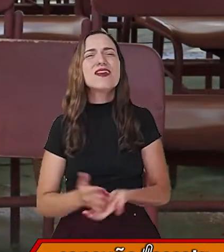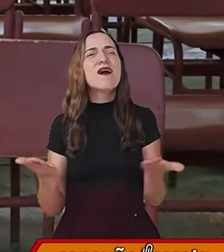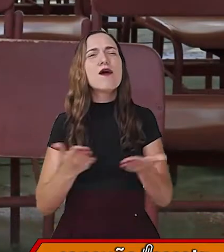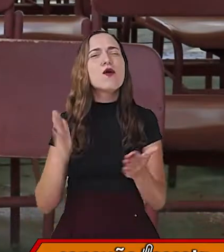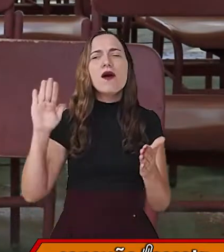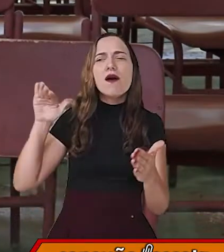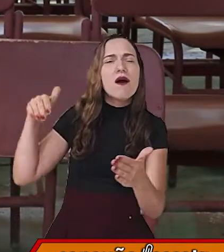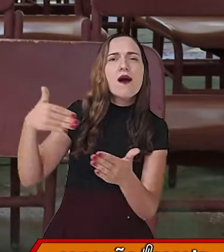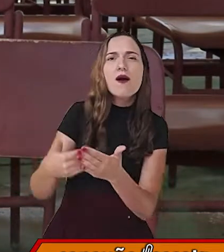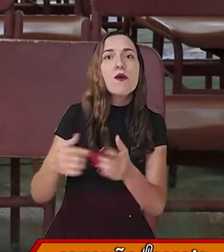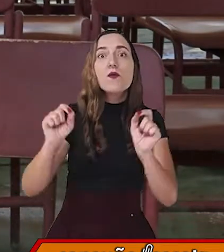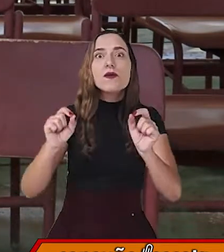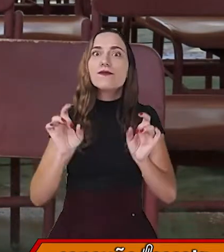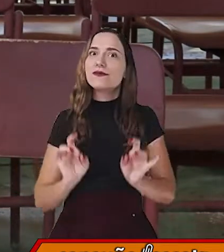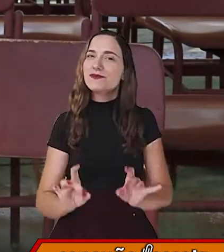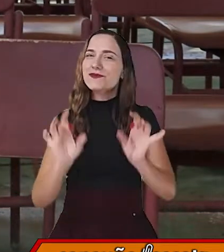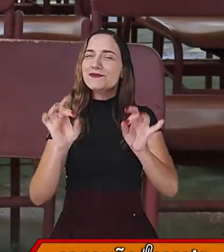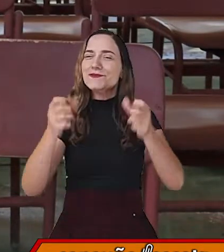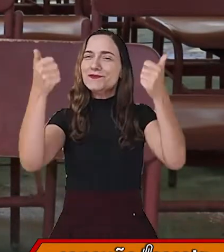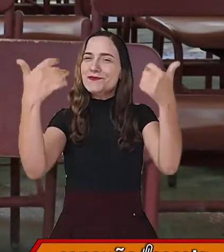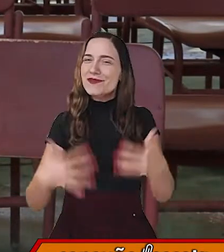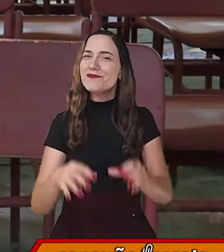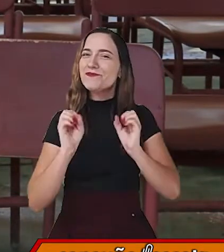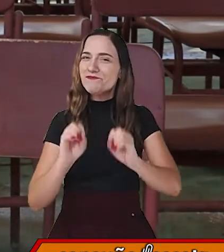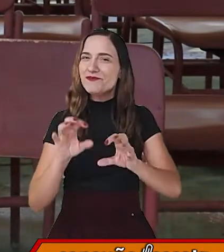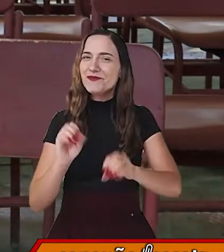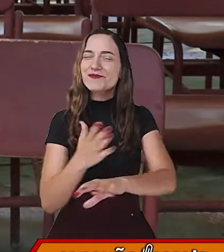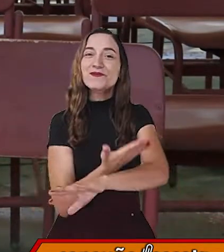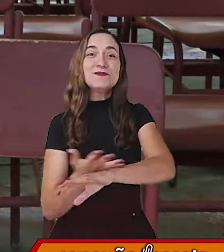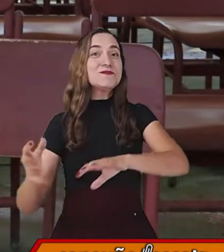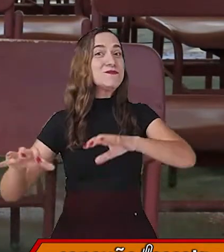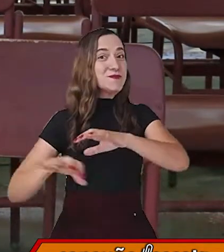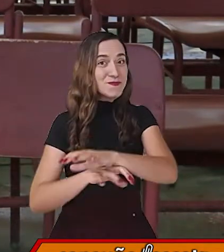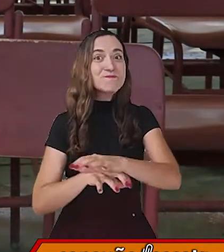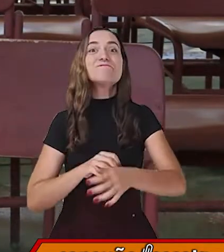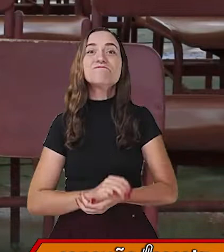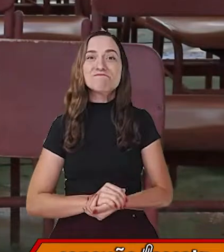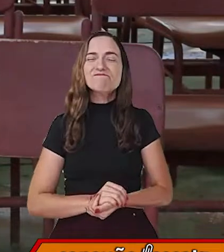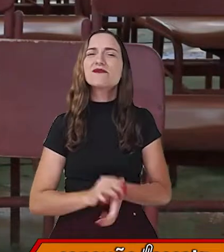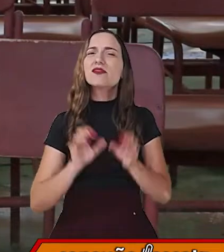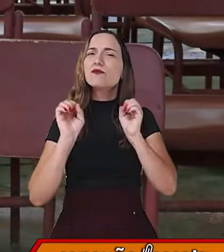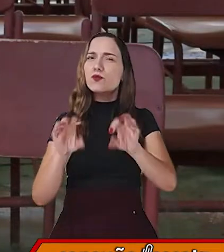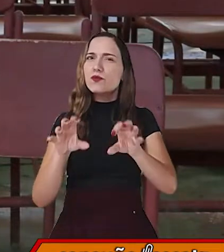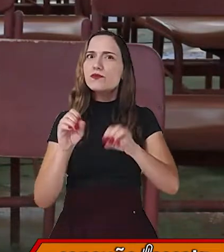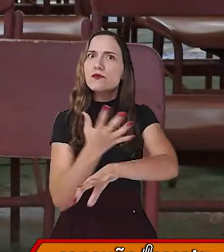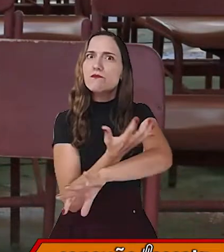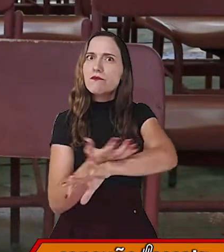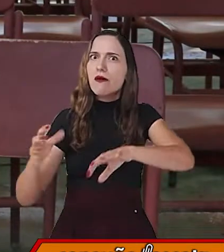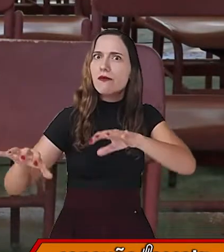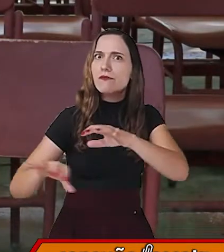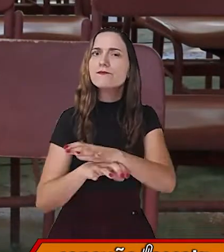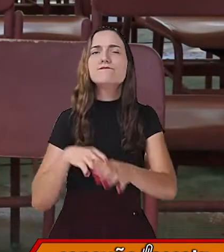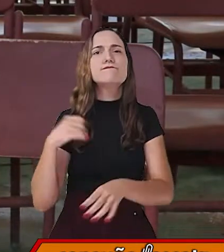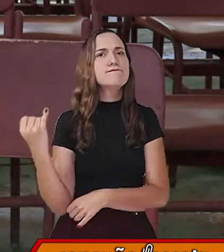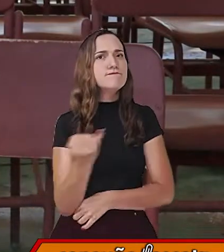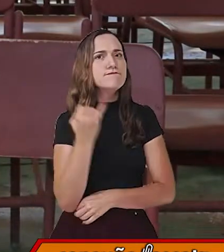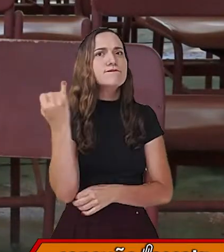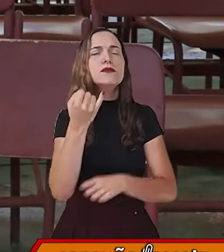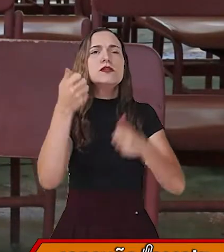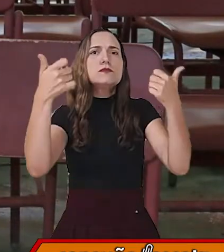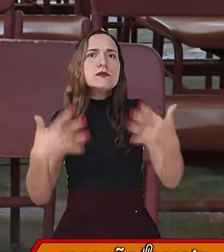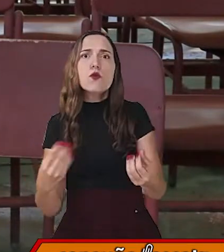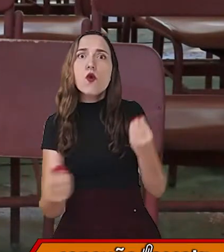especial agora nós estamos falando sobre educação ambiental. Gente, educação ambiental é essencial. Nós falamos